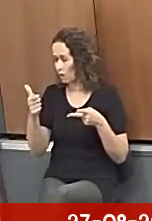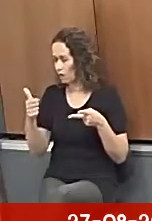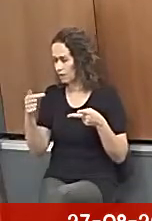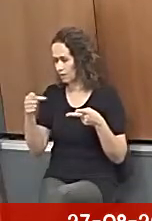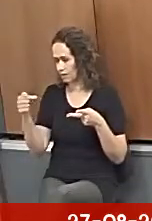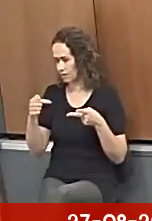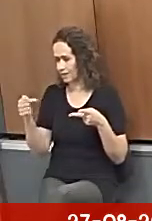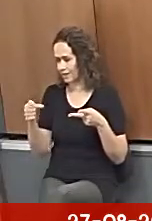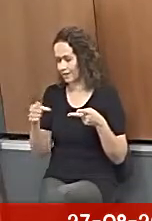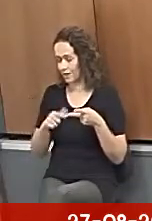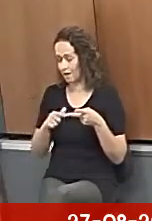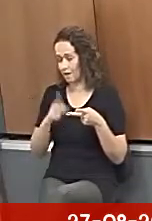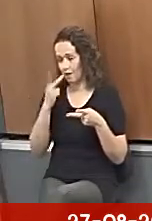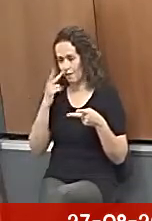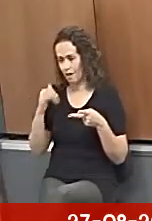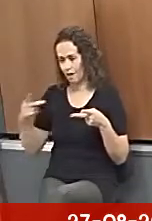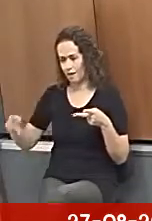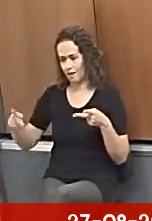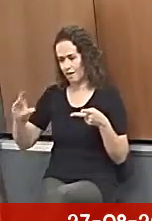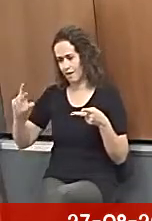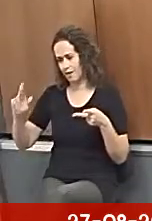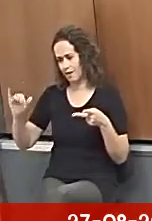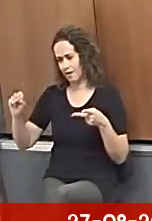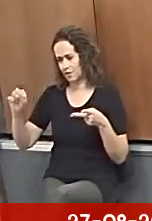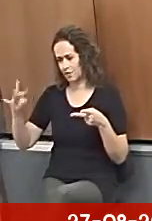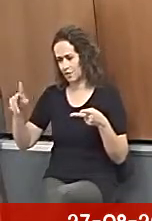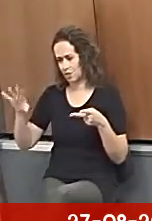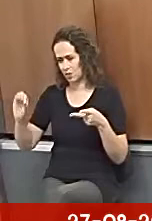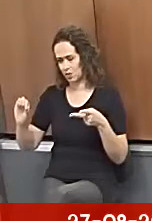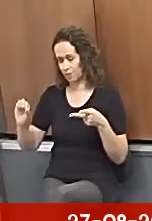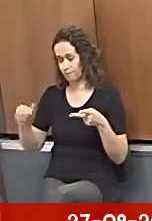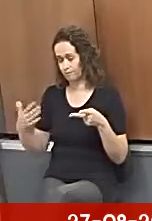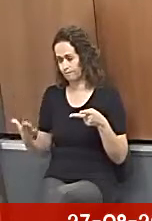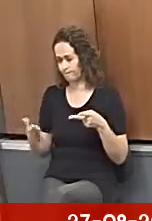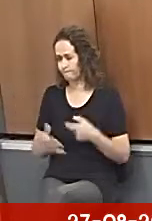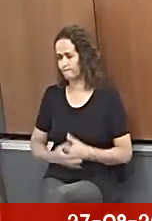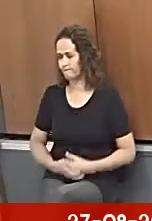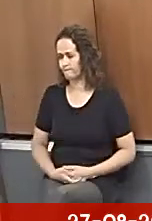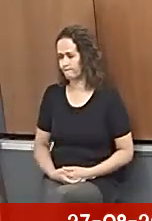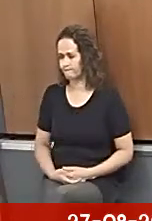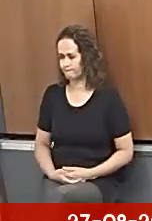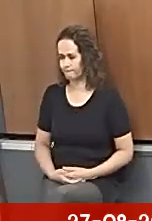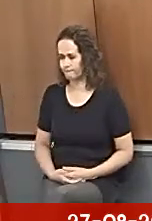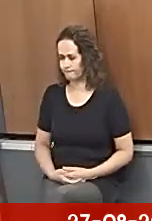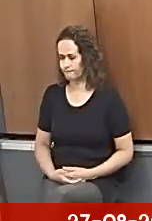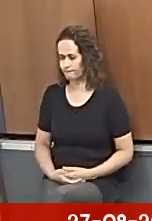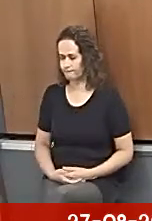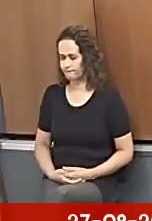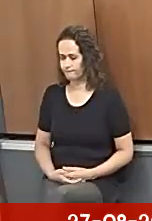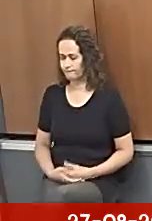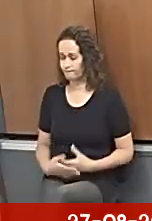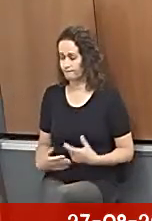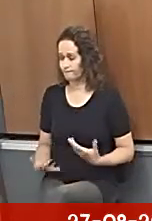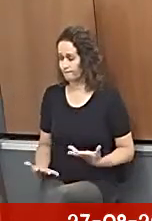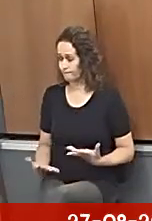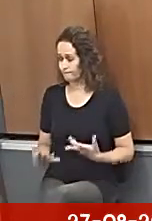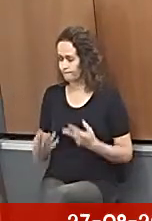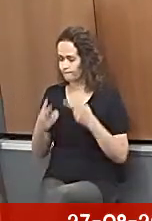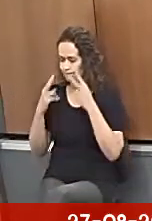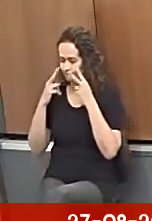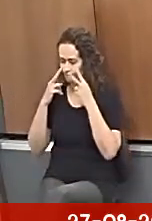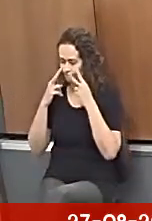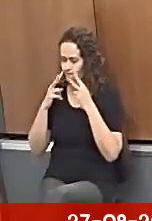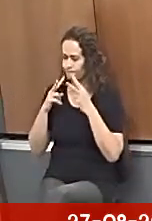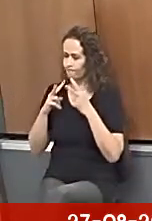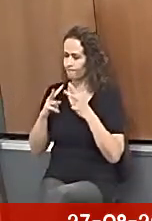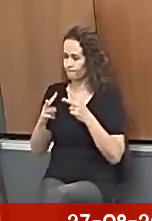pai do cristiano e no olhar no olhar de decepção de